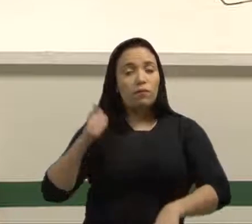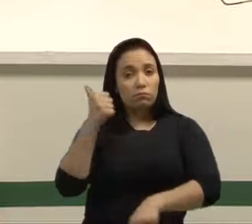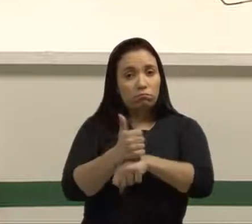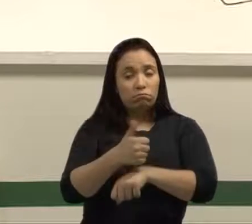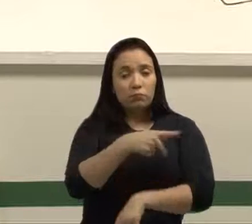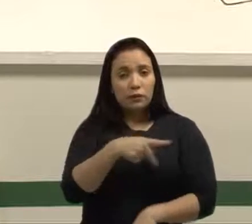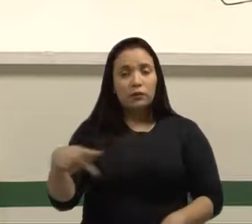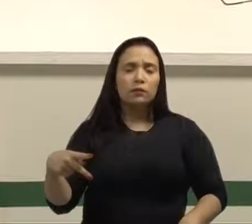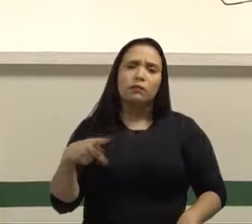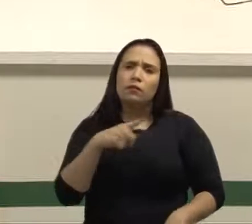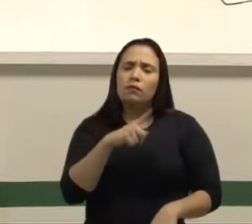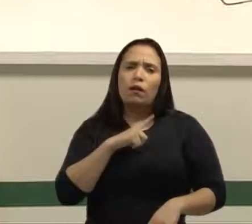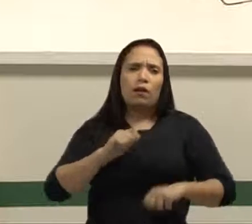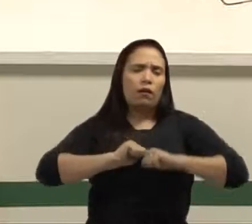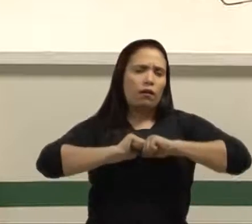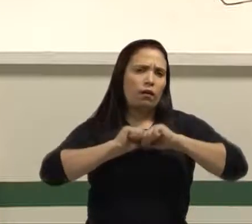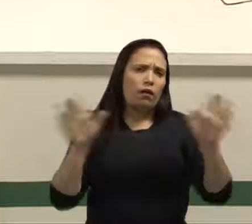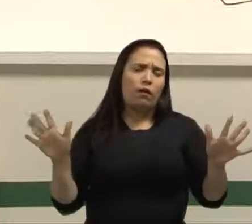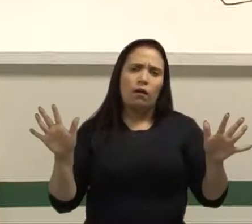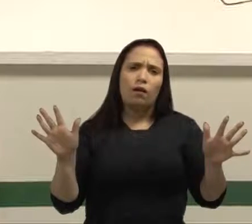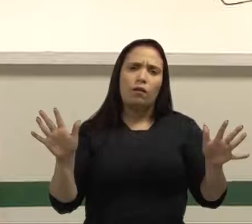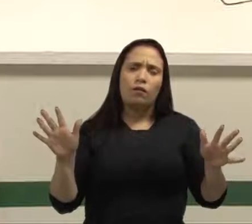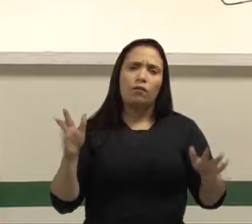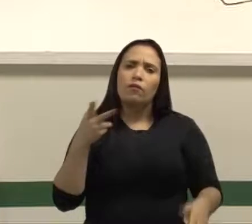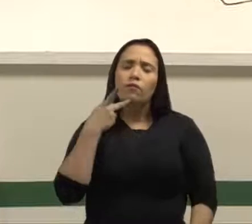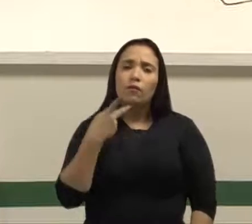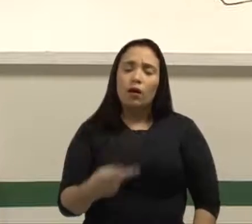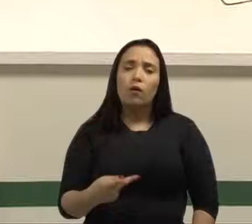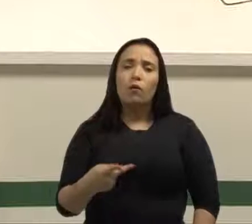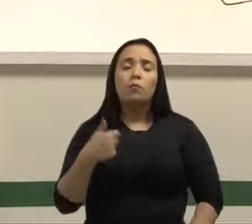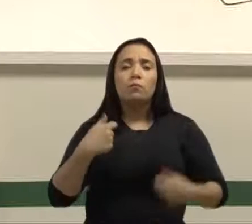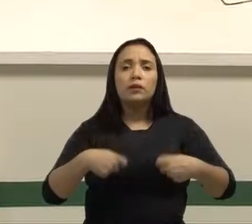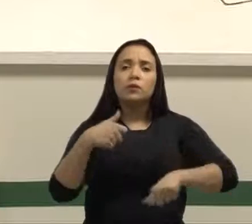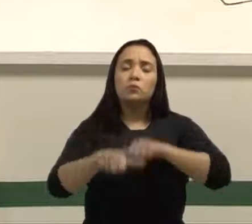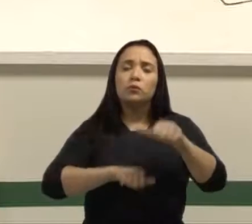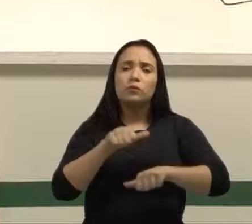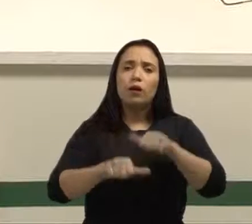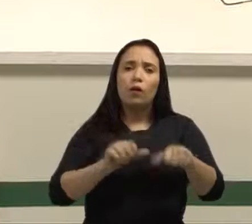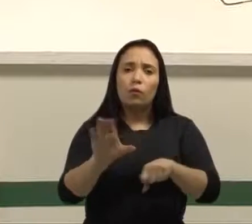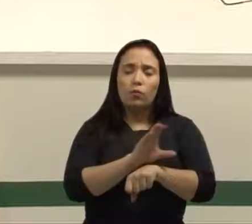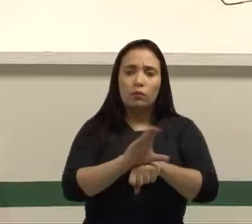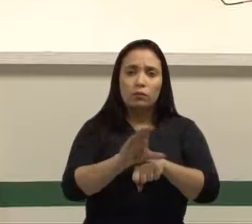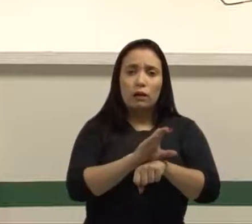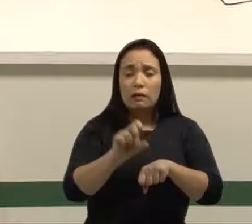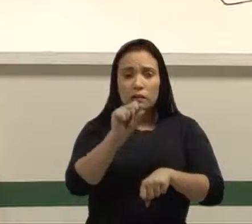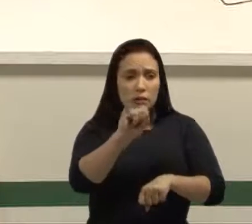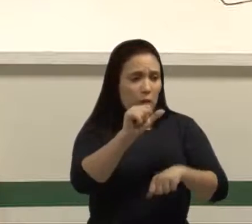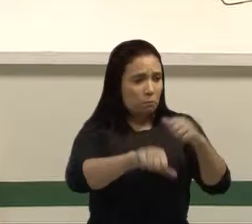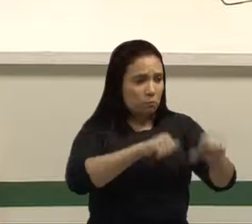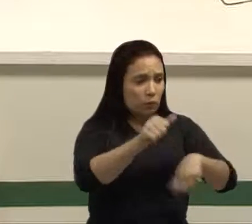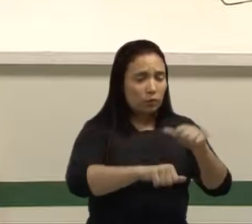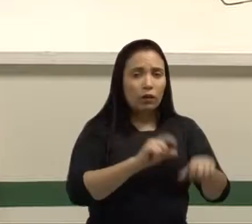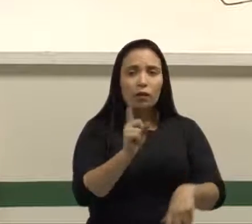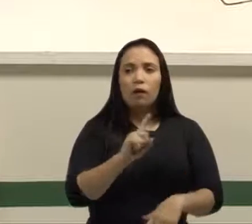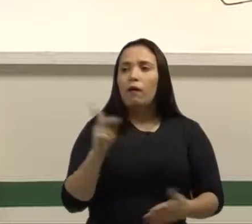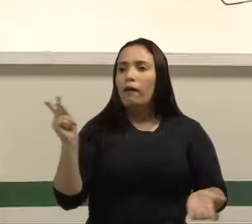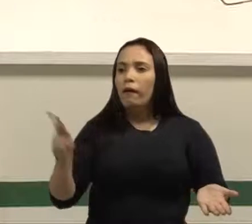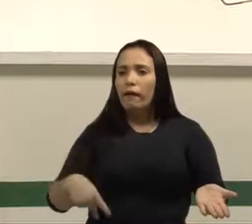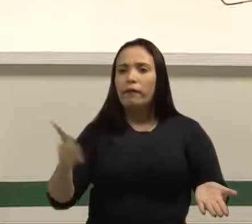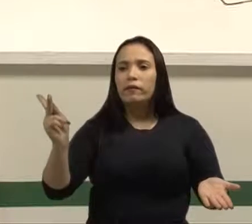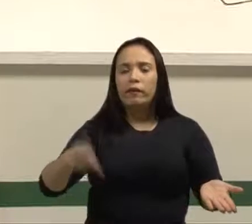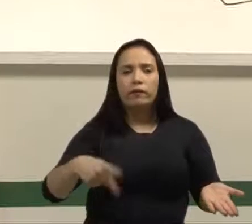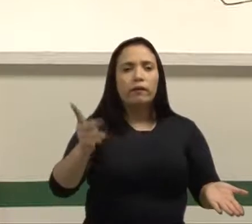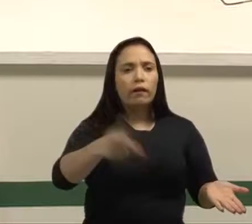senador Jungmann foi claríssimo. Ele disse ou se muda a Constituição ou qualquer outro movimento que faz é errado. Tem que